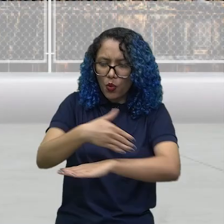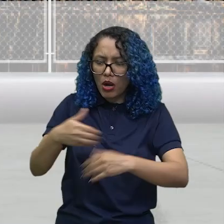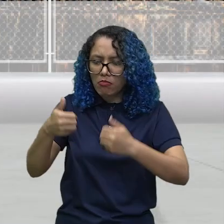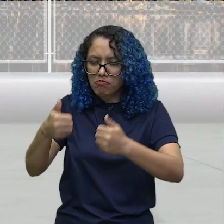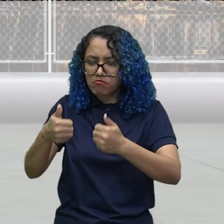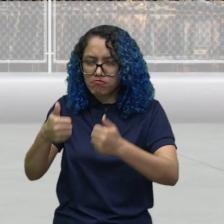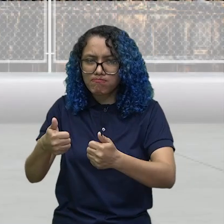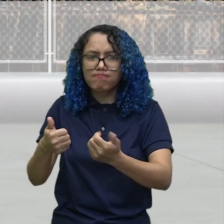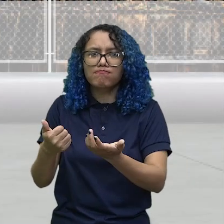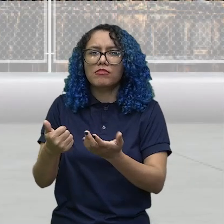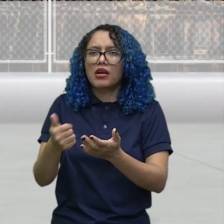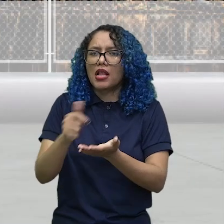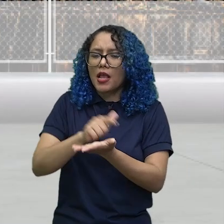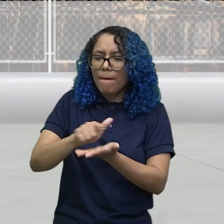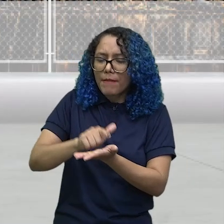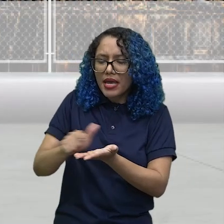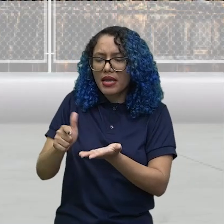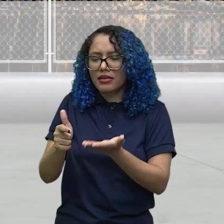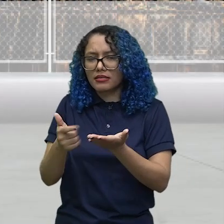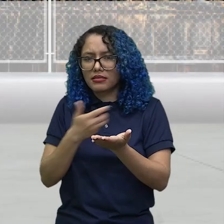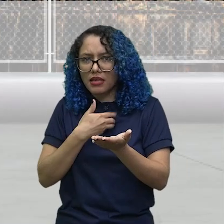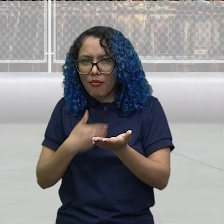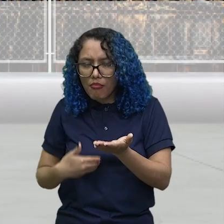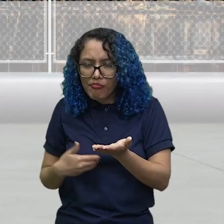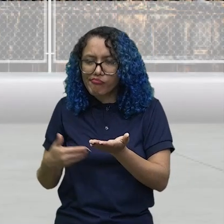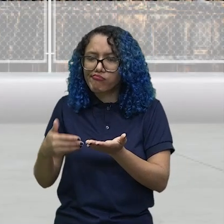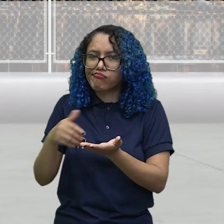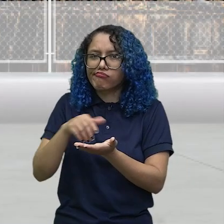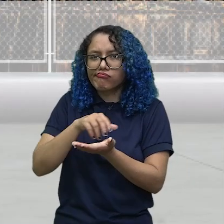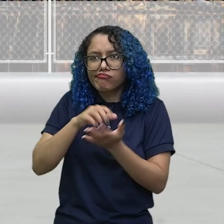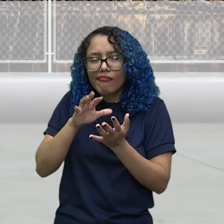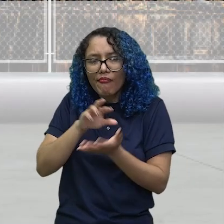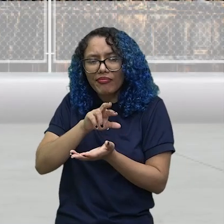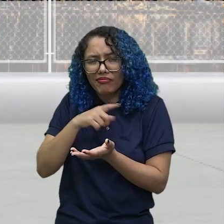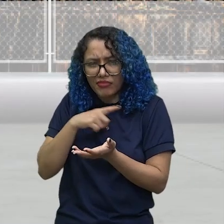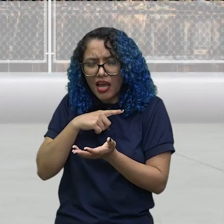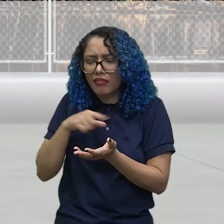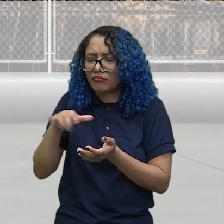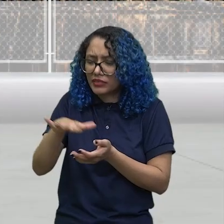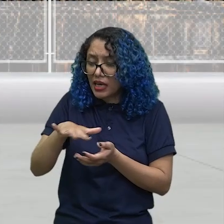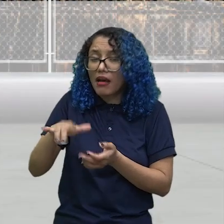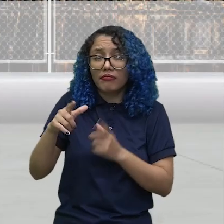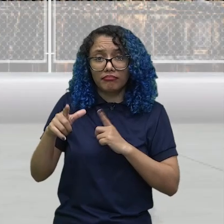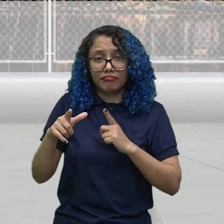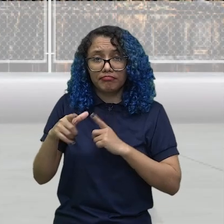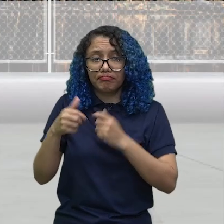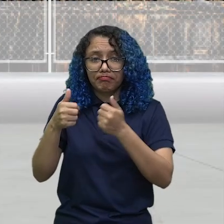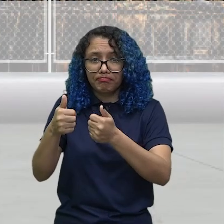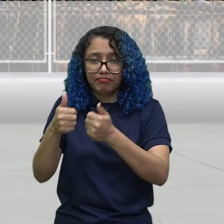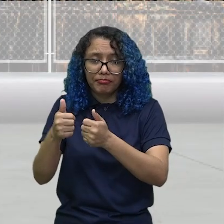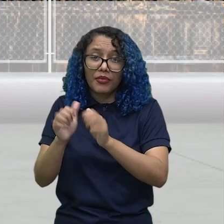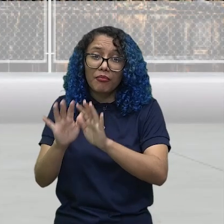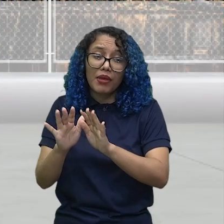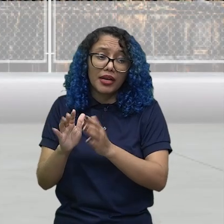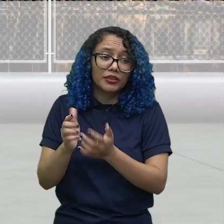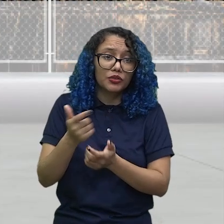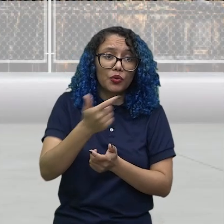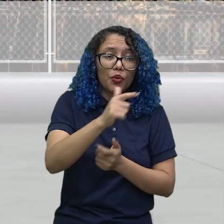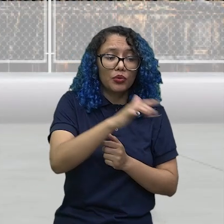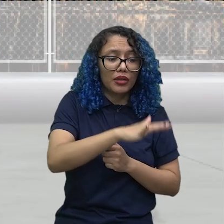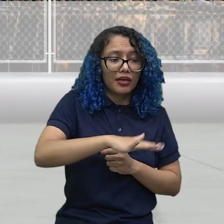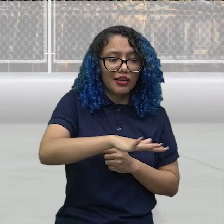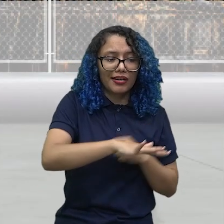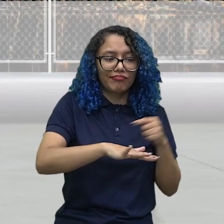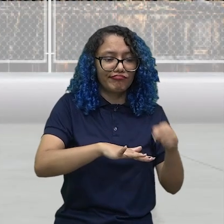saneamento básico, né, tem um espaço da cidade que conta com tudo isso, mas tem uma parte da cidade que não